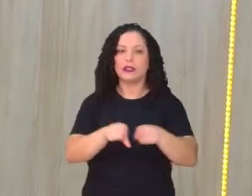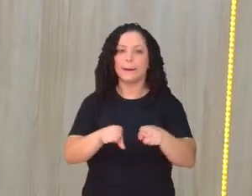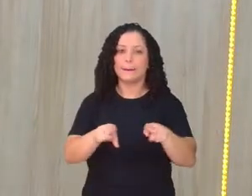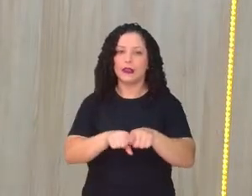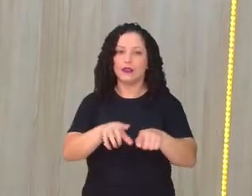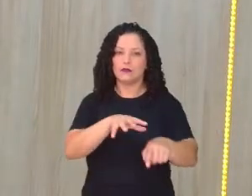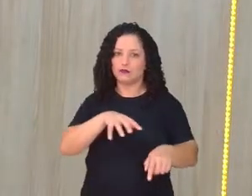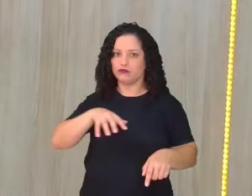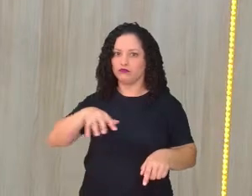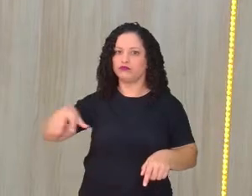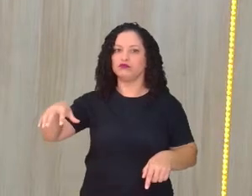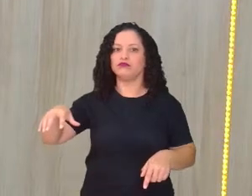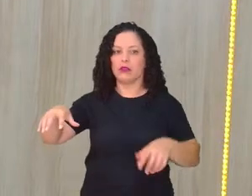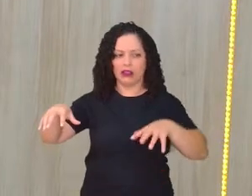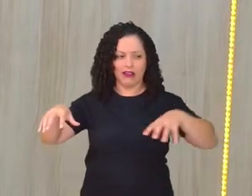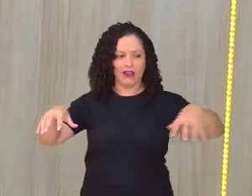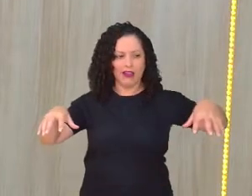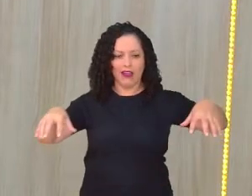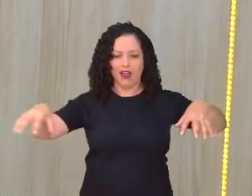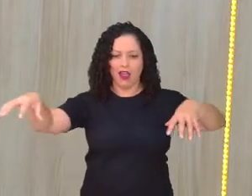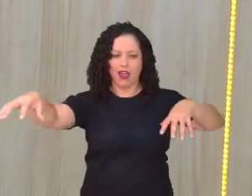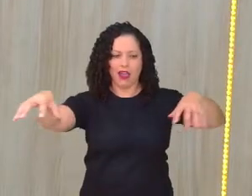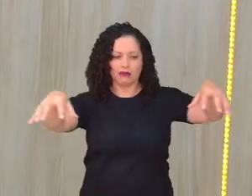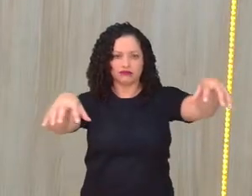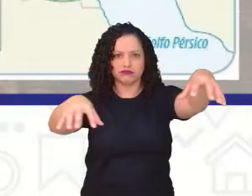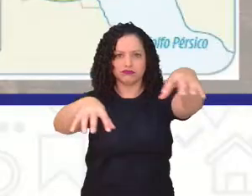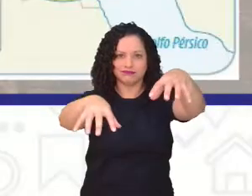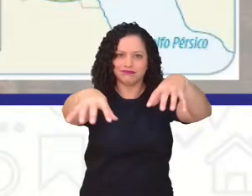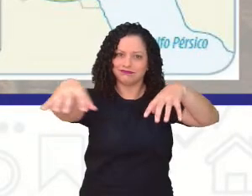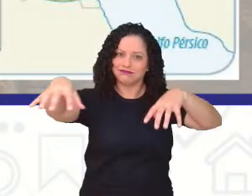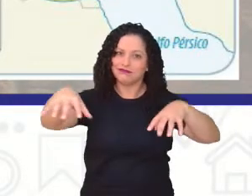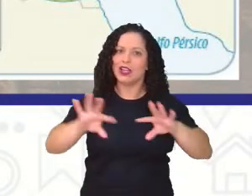Mais para o sul, né,